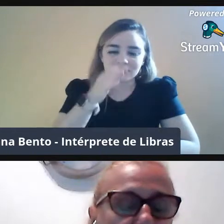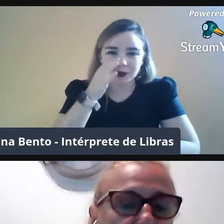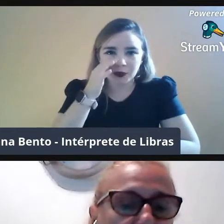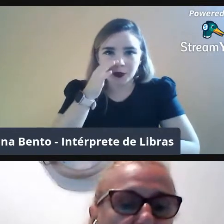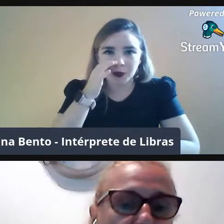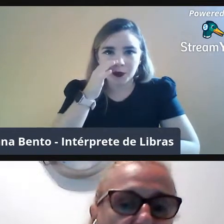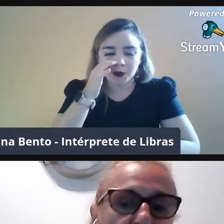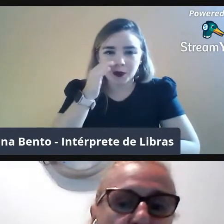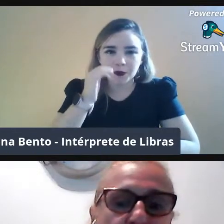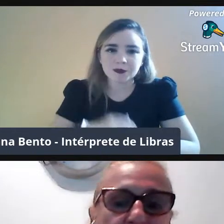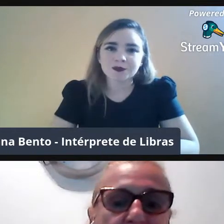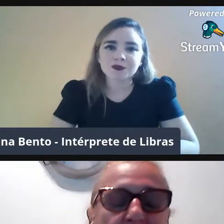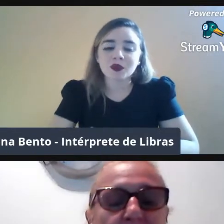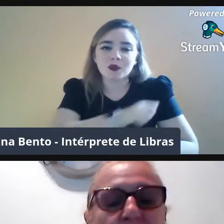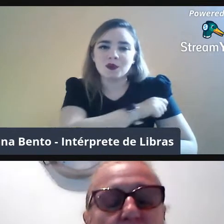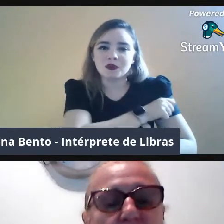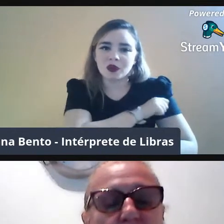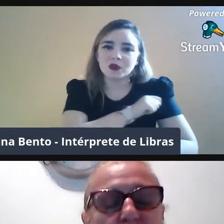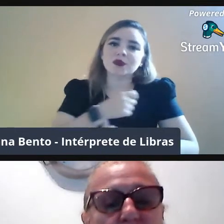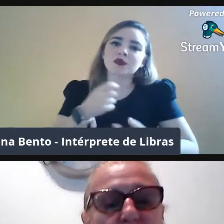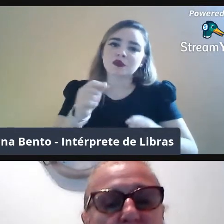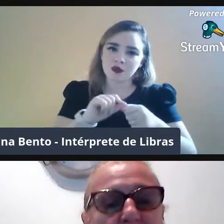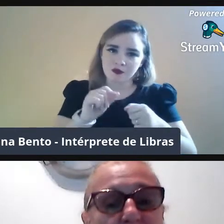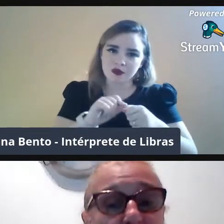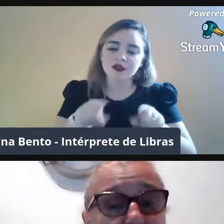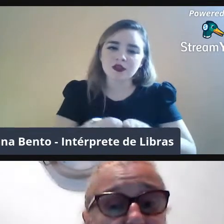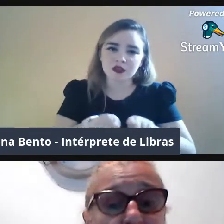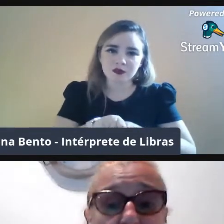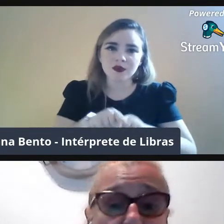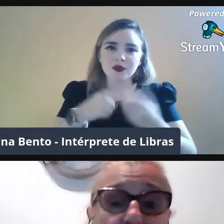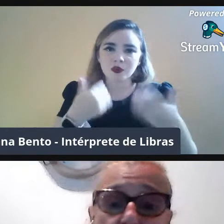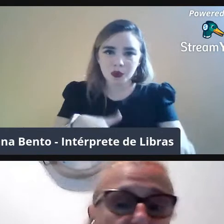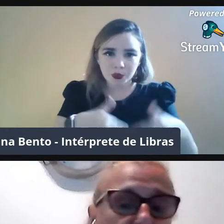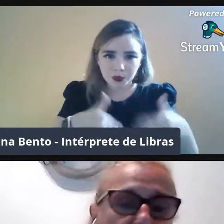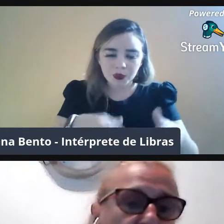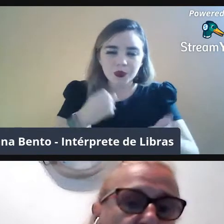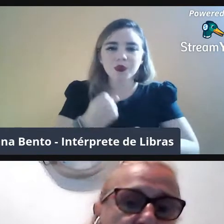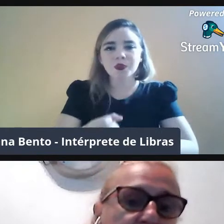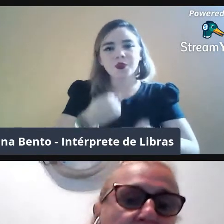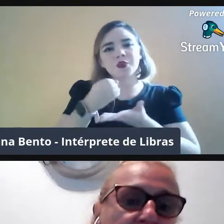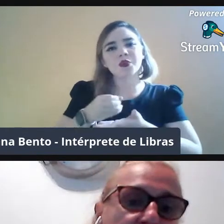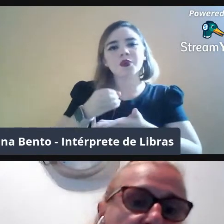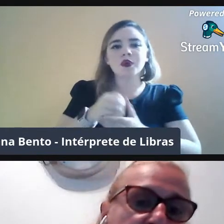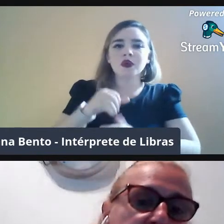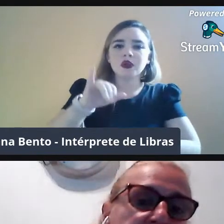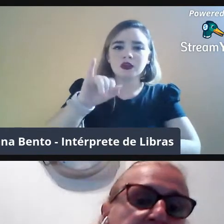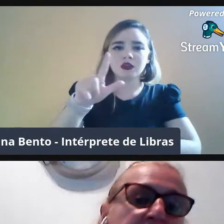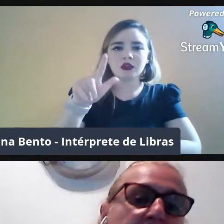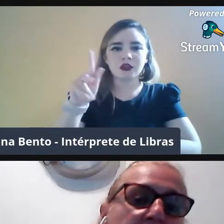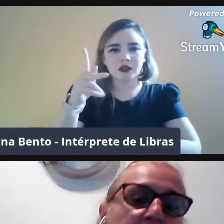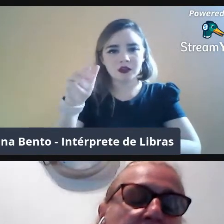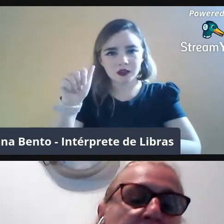até, para os alunos que vão fazer o prêmio literário, a Ilha das Flores, eu acho um excelente